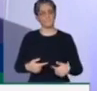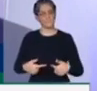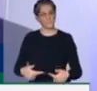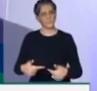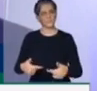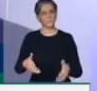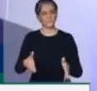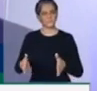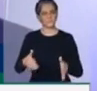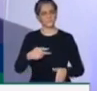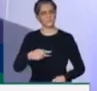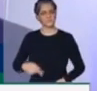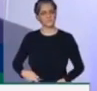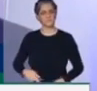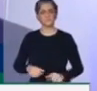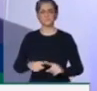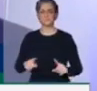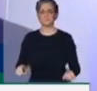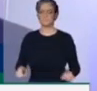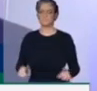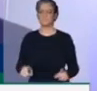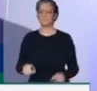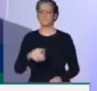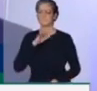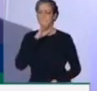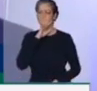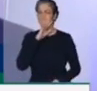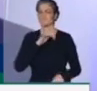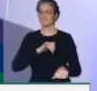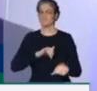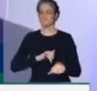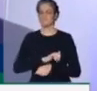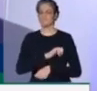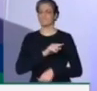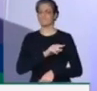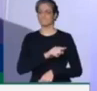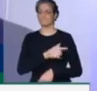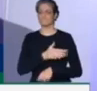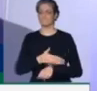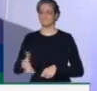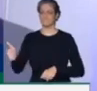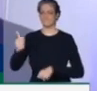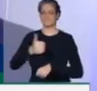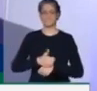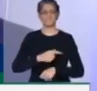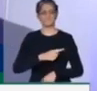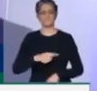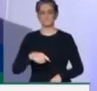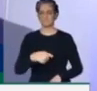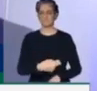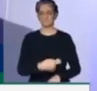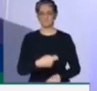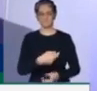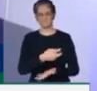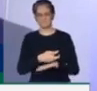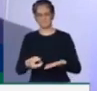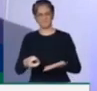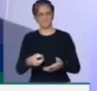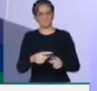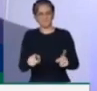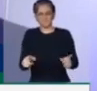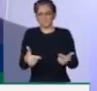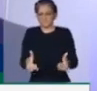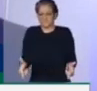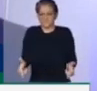foi injustiçada por um golpe com o apelido de impeachment, impeachment sem crime. Portanto, presidenta